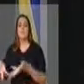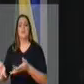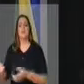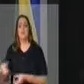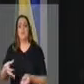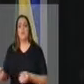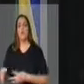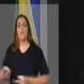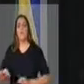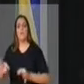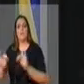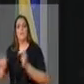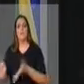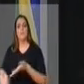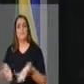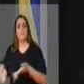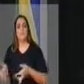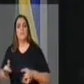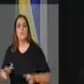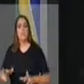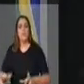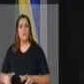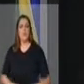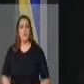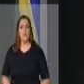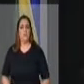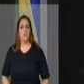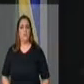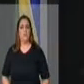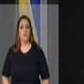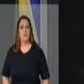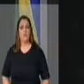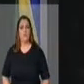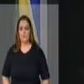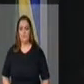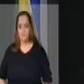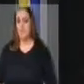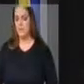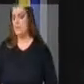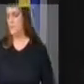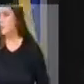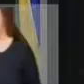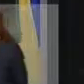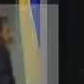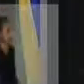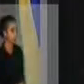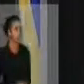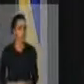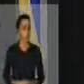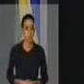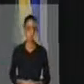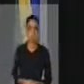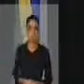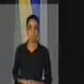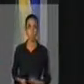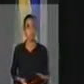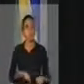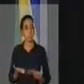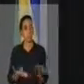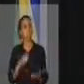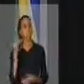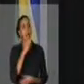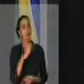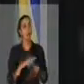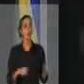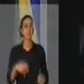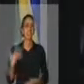na área de tratamento de câncer é muito presente, é muito rápida, mas também muito cara.